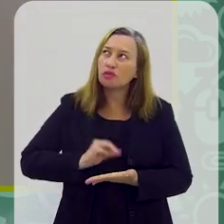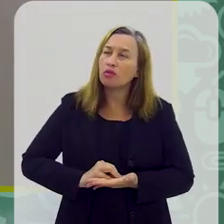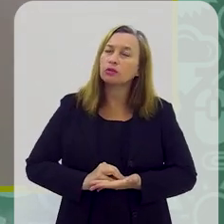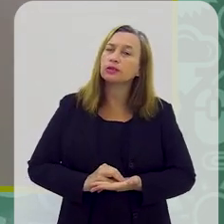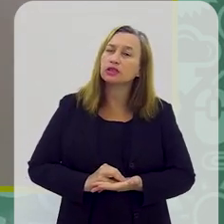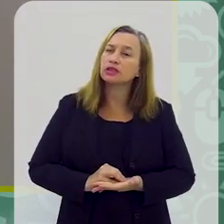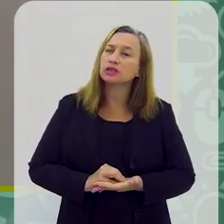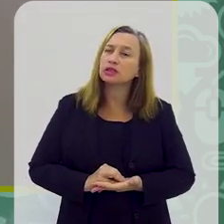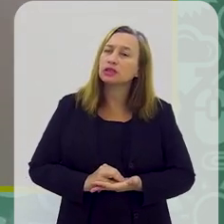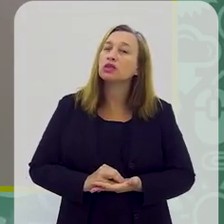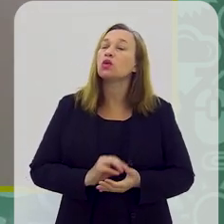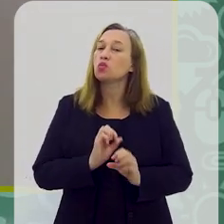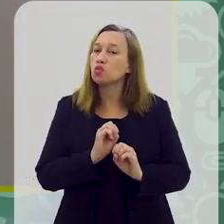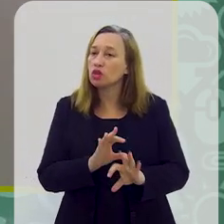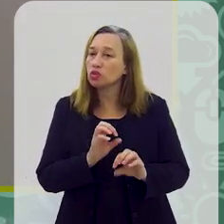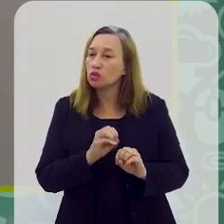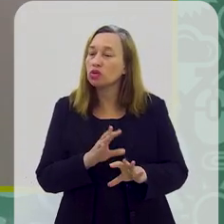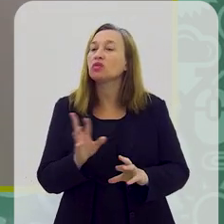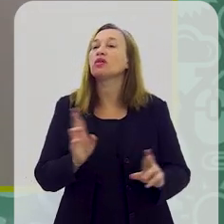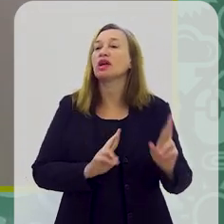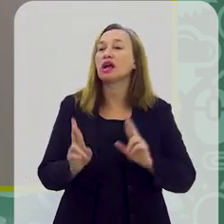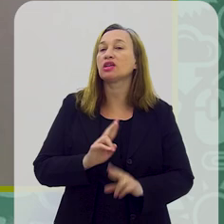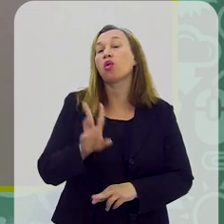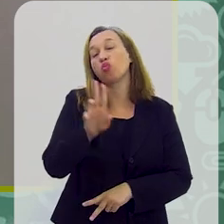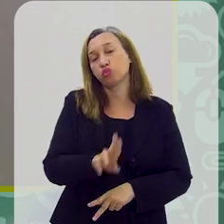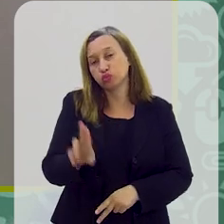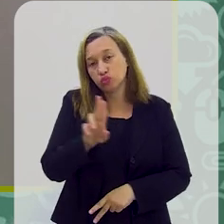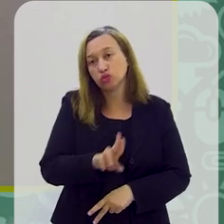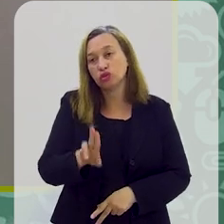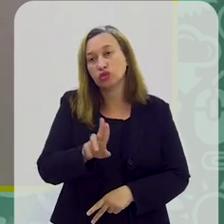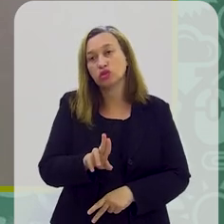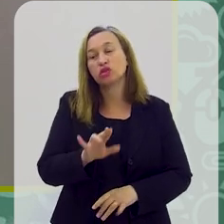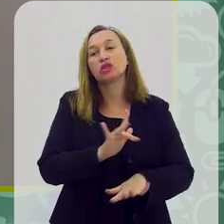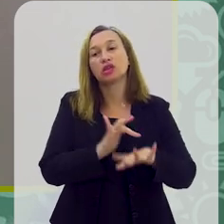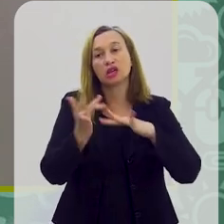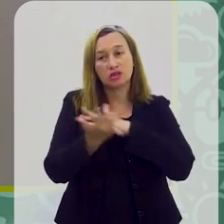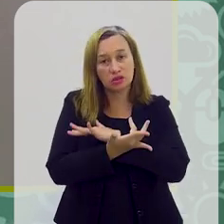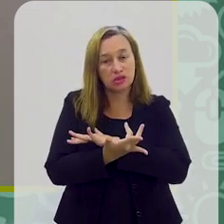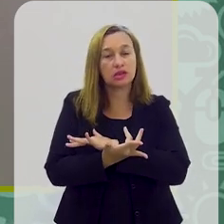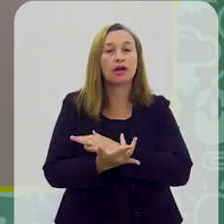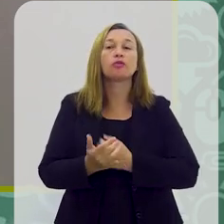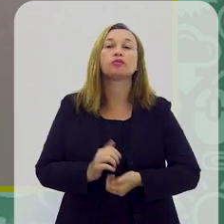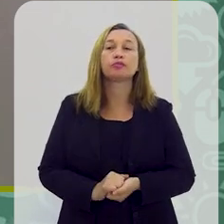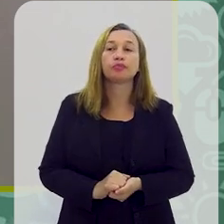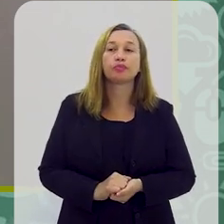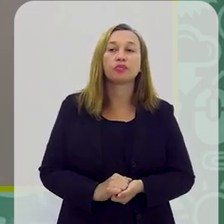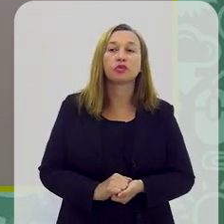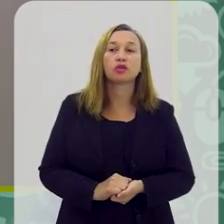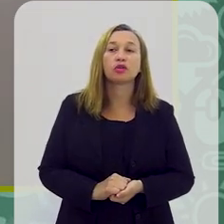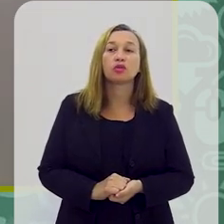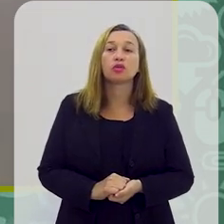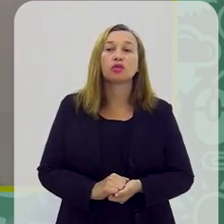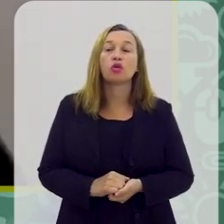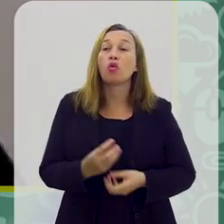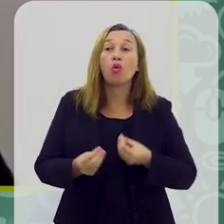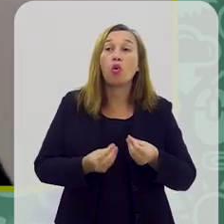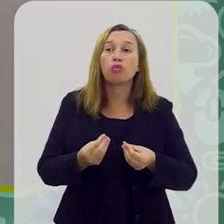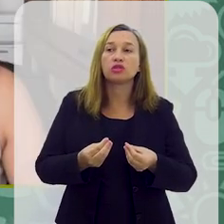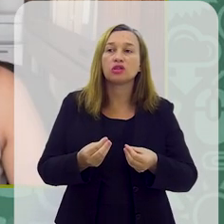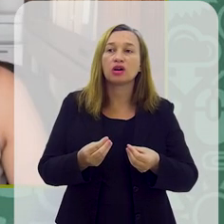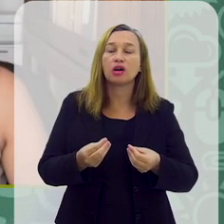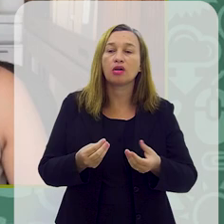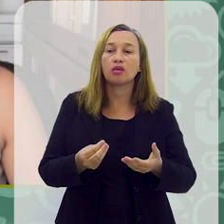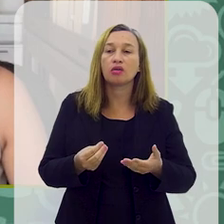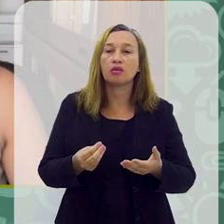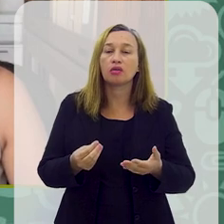coisas. Eu acho que falta uma educação em relação ao uso de redes, ao uso correto das redes, e a como